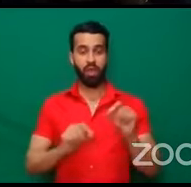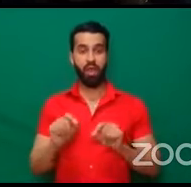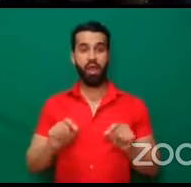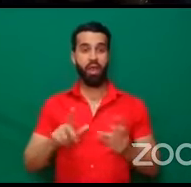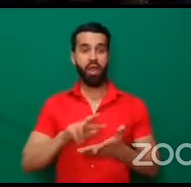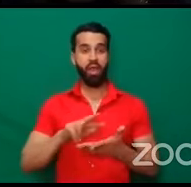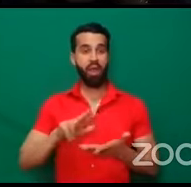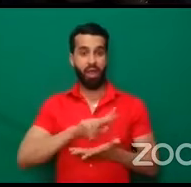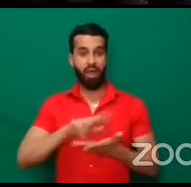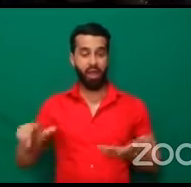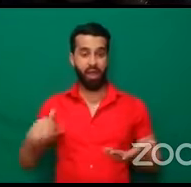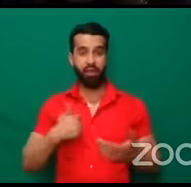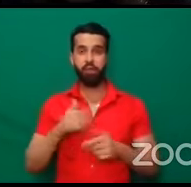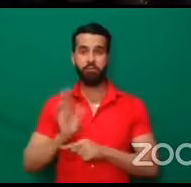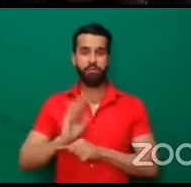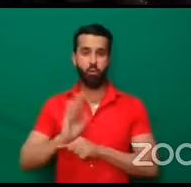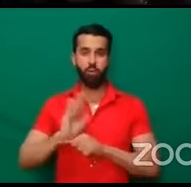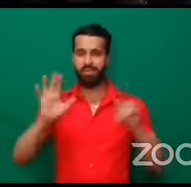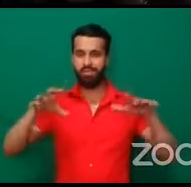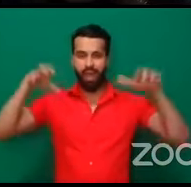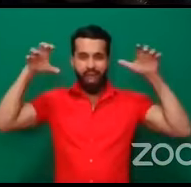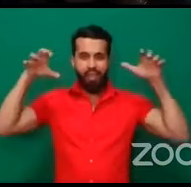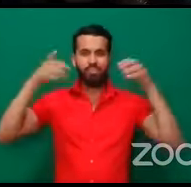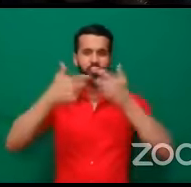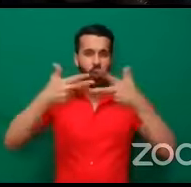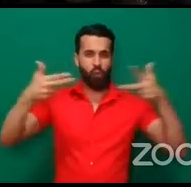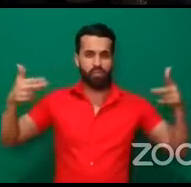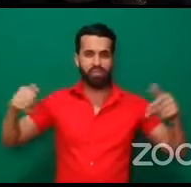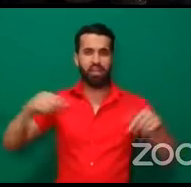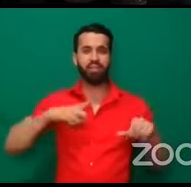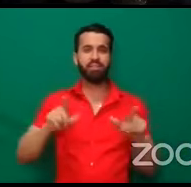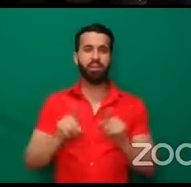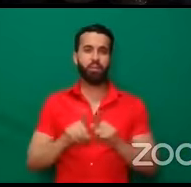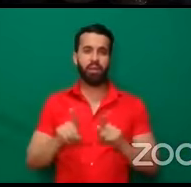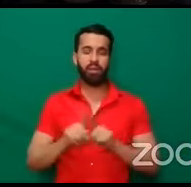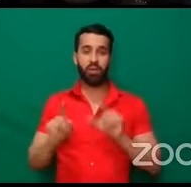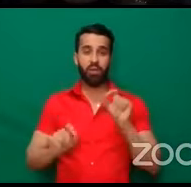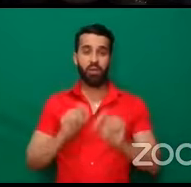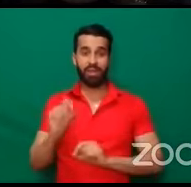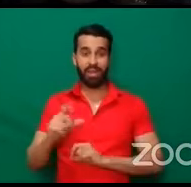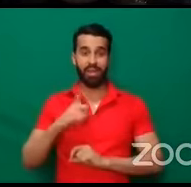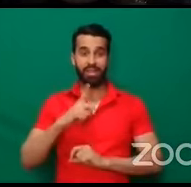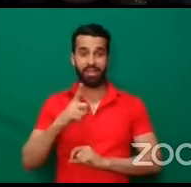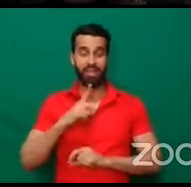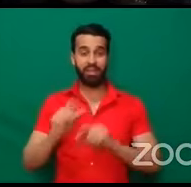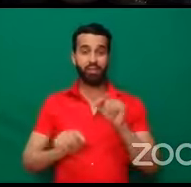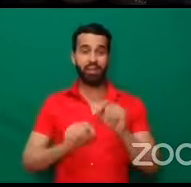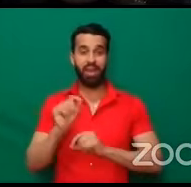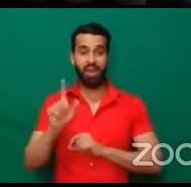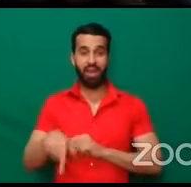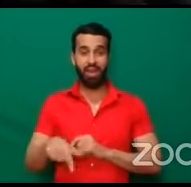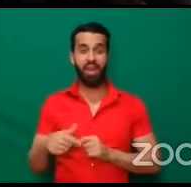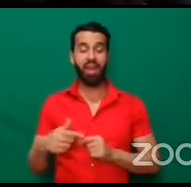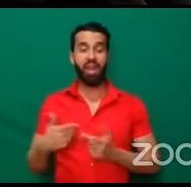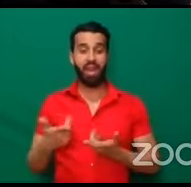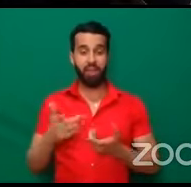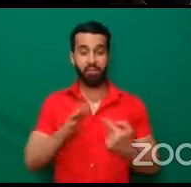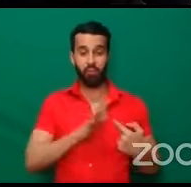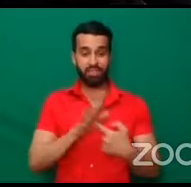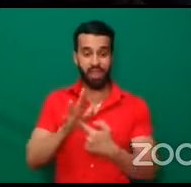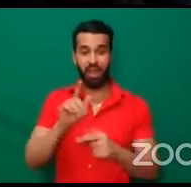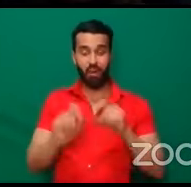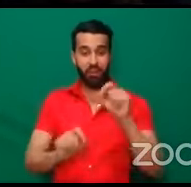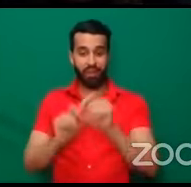que os filmes são trash, né, alguma coisa, porque realmente são filmes que têm toda essa pegada, essa qualidade. A intenção é mostrar todo